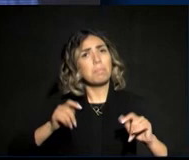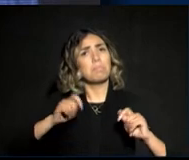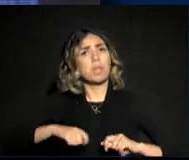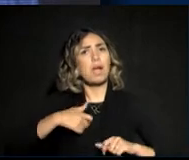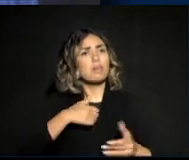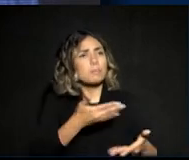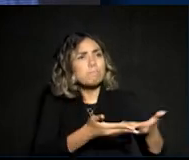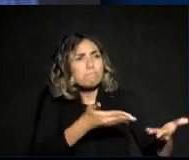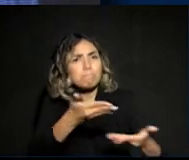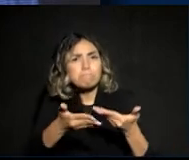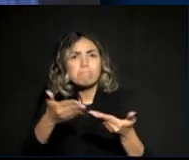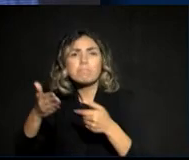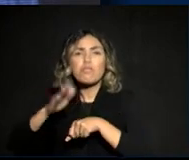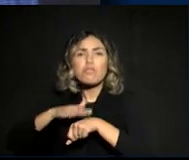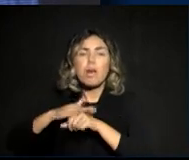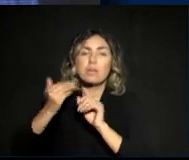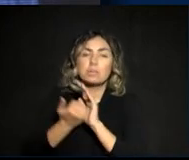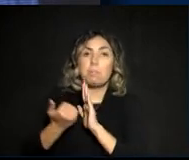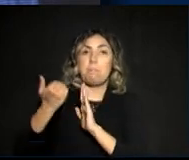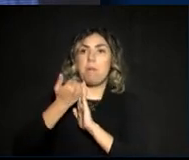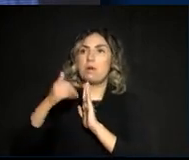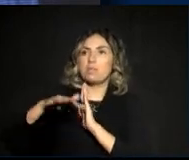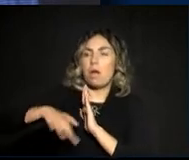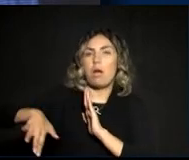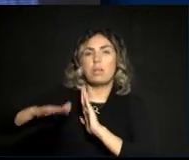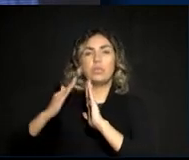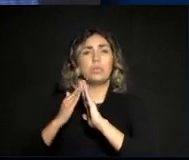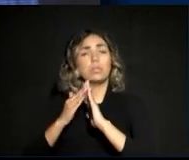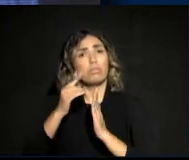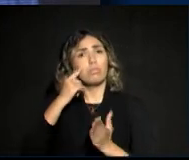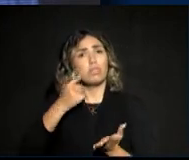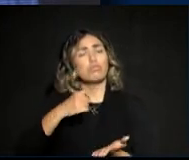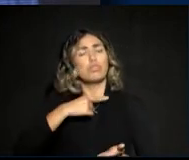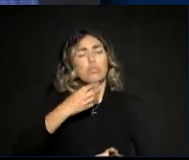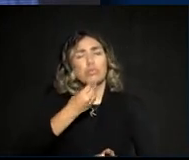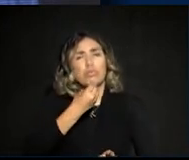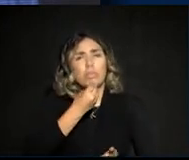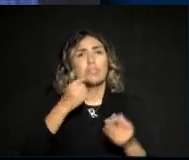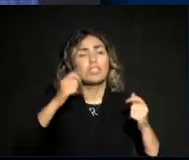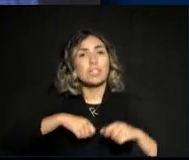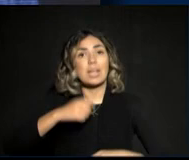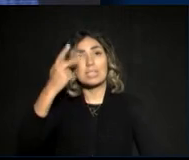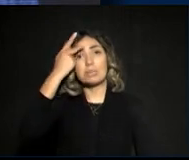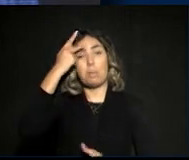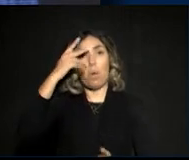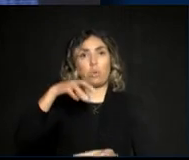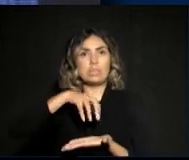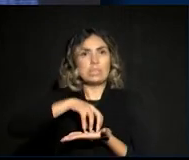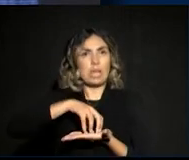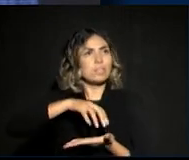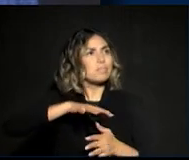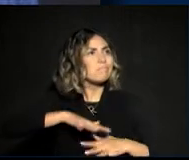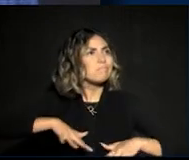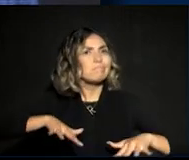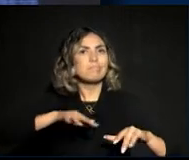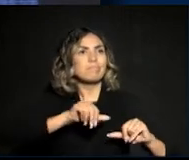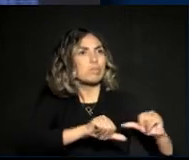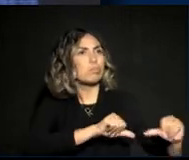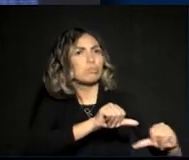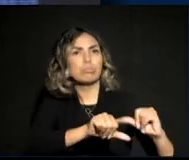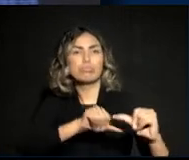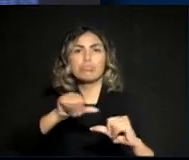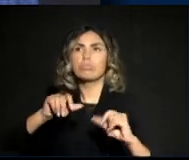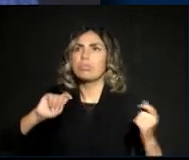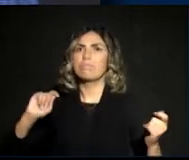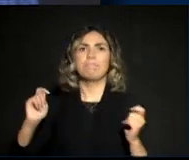fazer mais na questão da Habitação Olha a quantidade a oportunidade que nós temos requalificar o centro da cidade de São Paulo para que o negócio